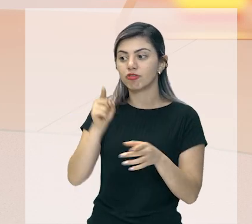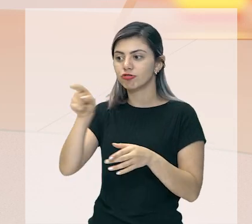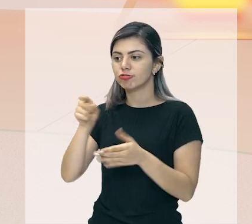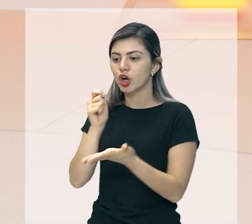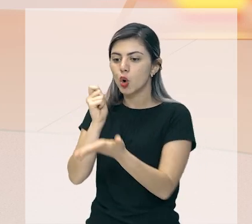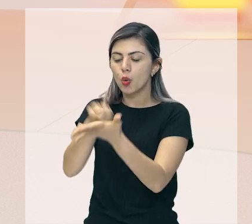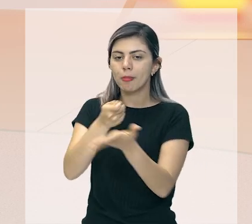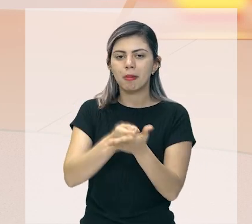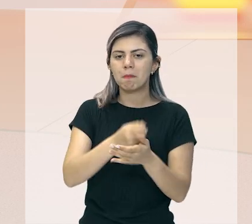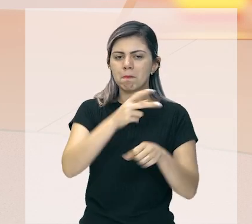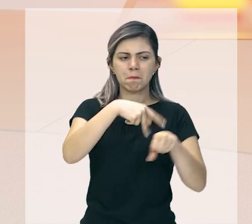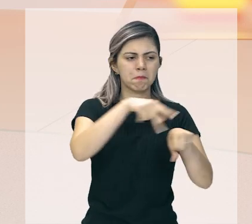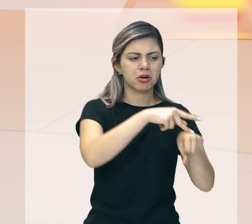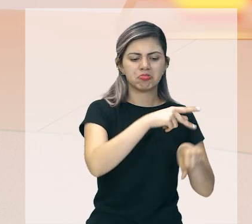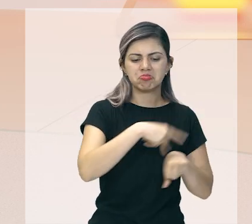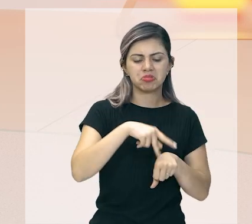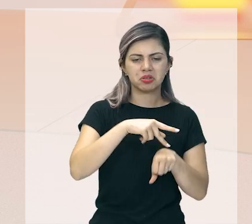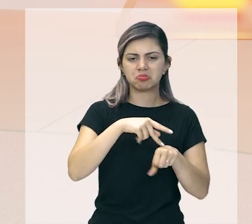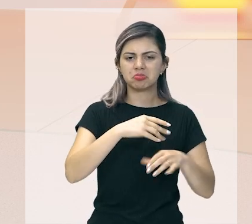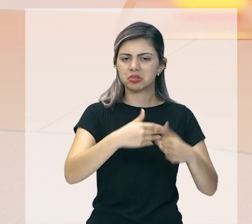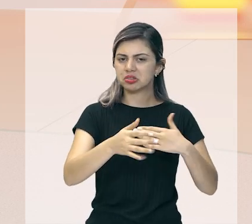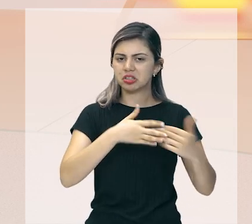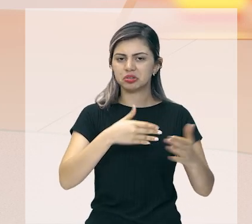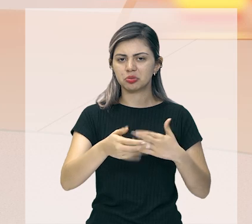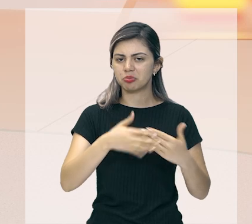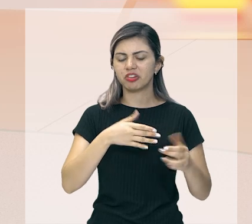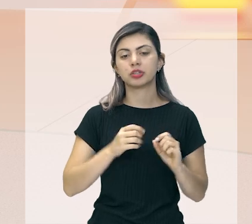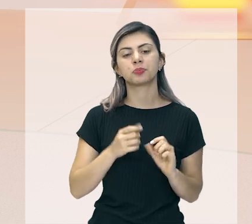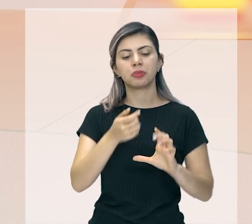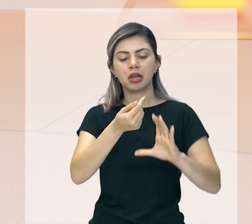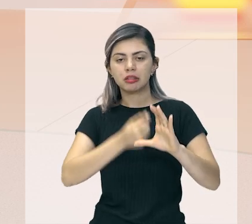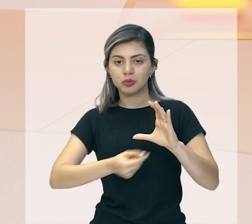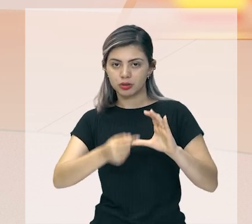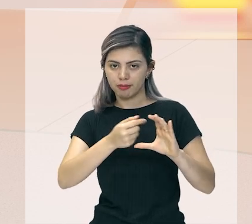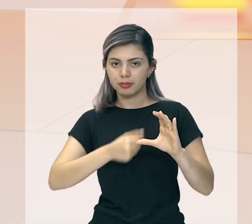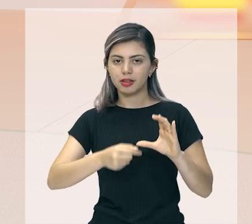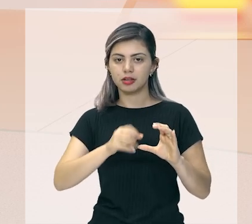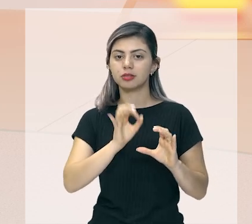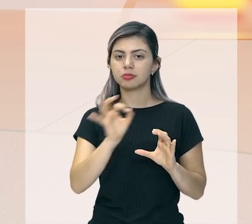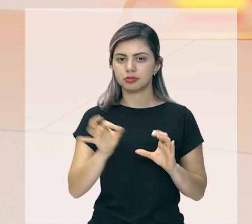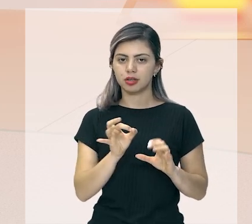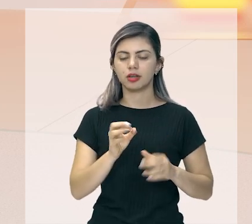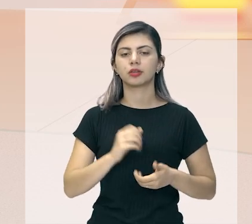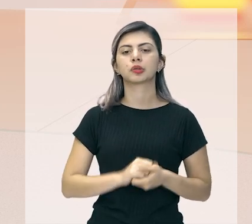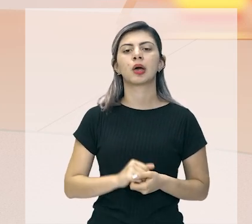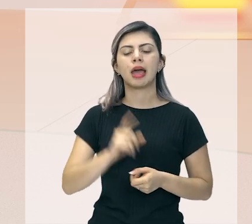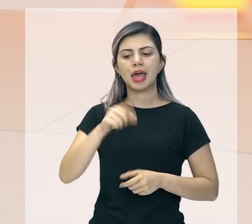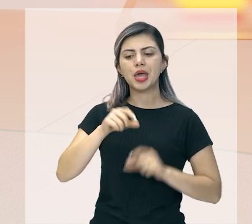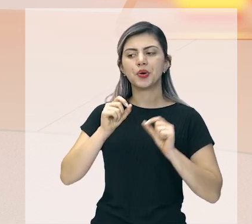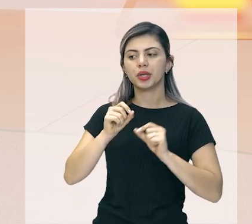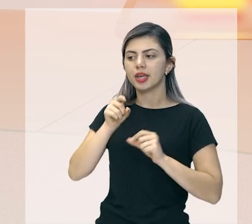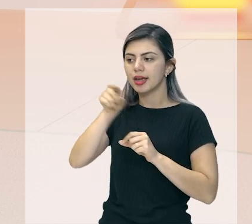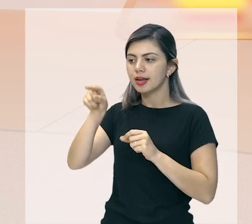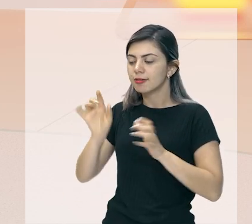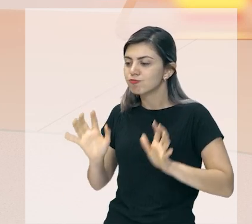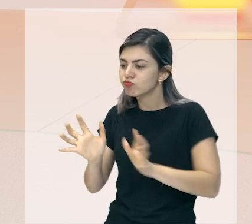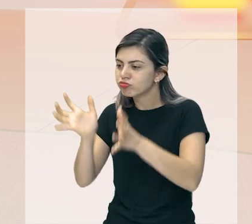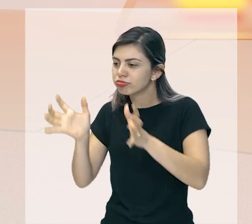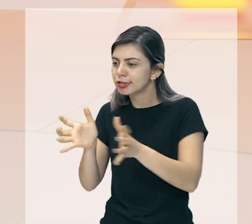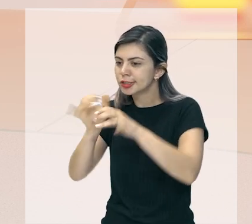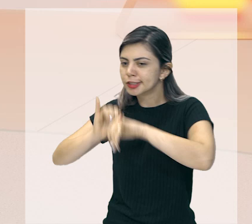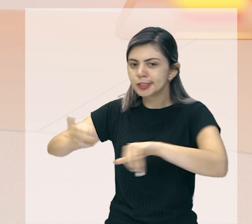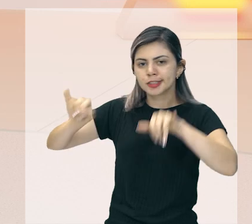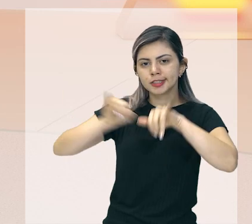ser o país que for. Dentro do sistema capitalista, né? Esse incentivo ao consumo para gerar lucro